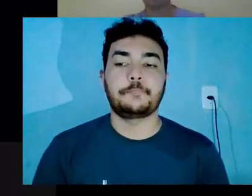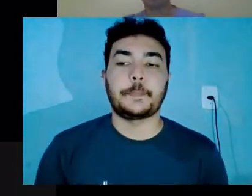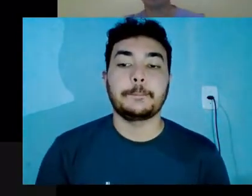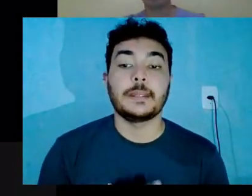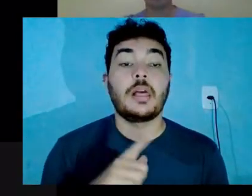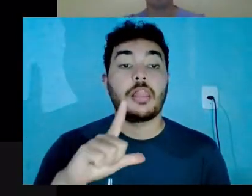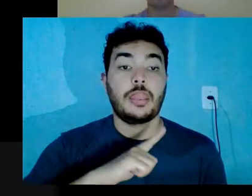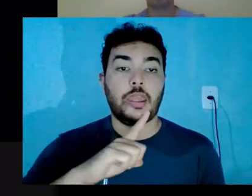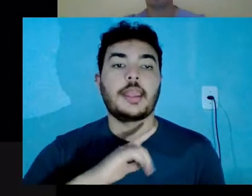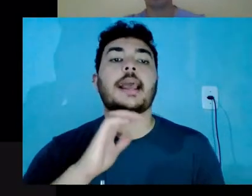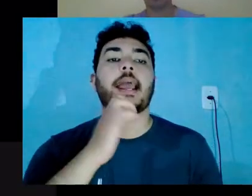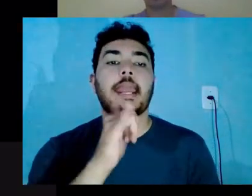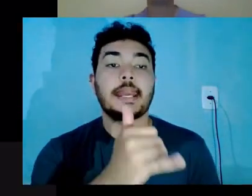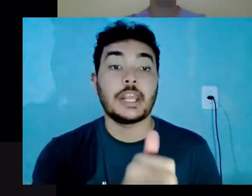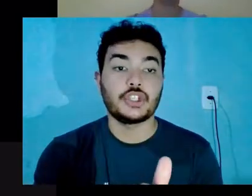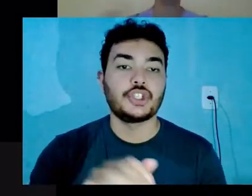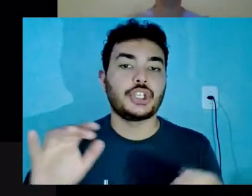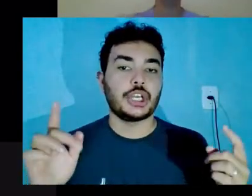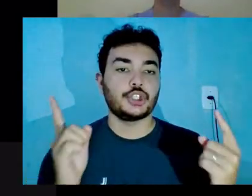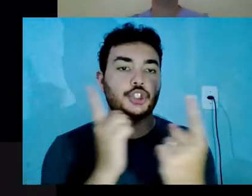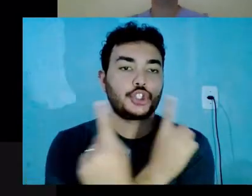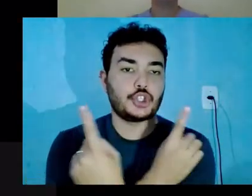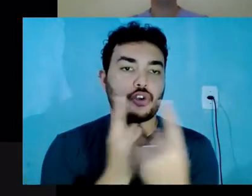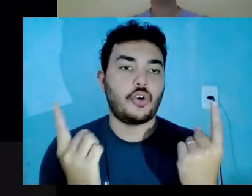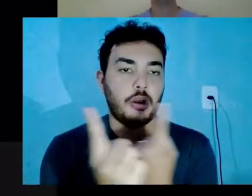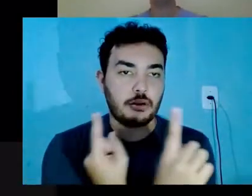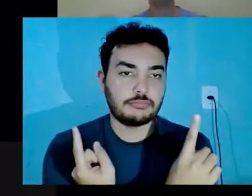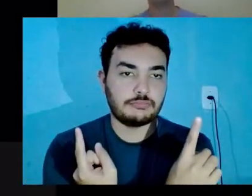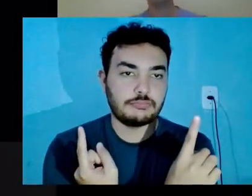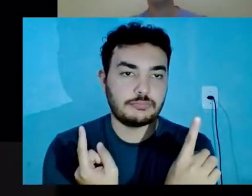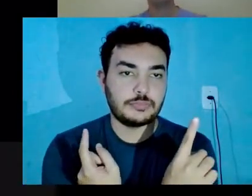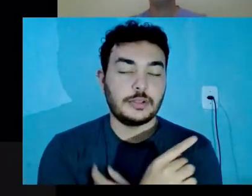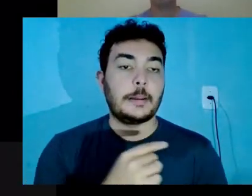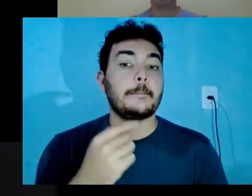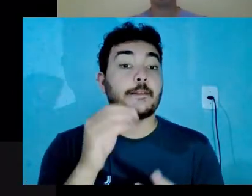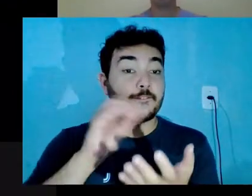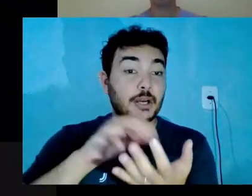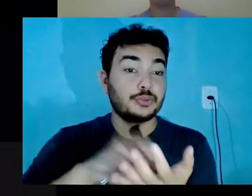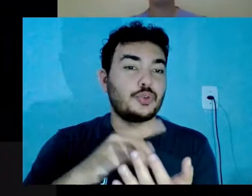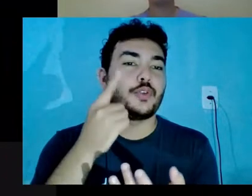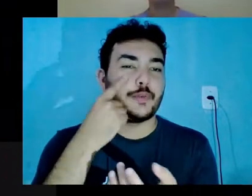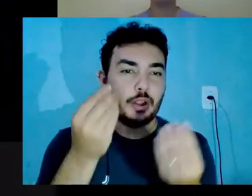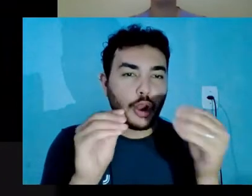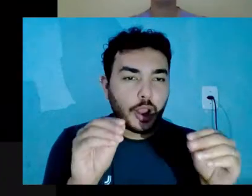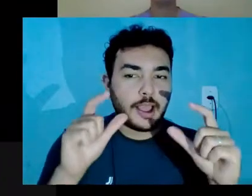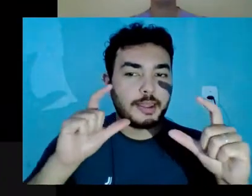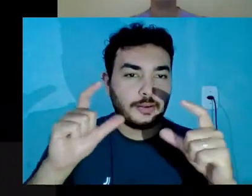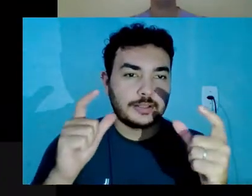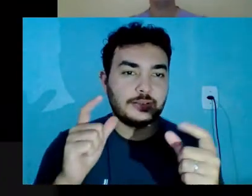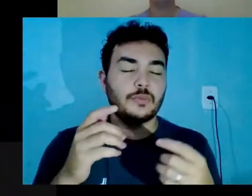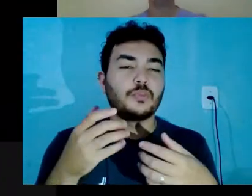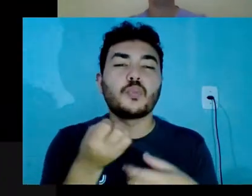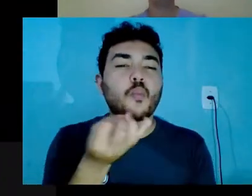de troca na posição dos elétrons. Essa energia de troca, eles não consideraram, né, a partir da resolução da função de